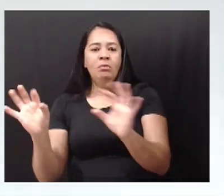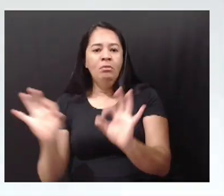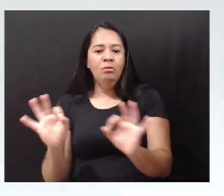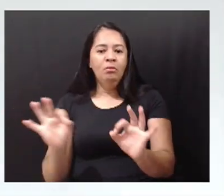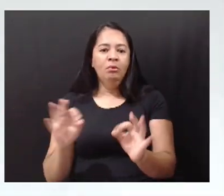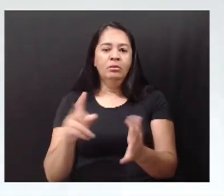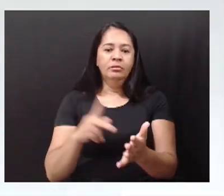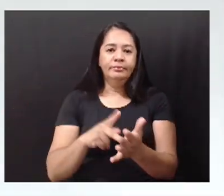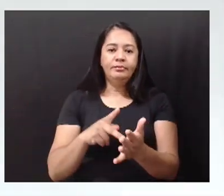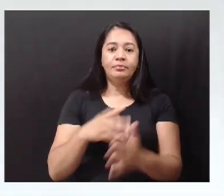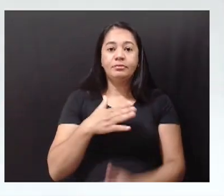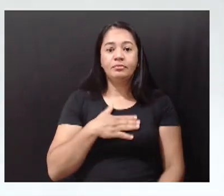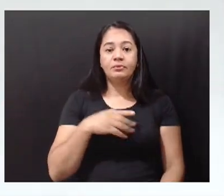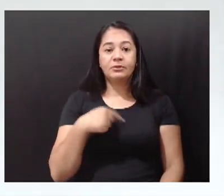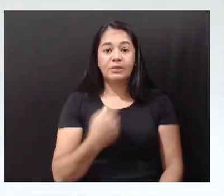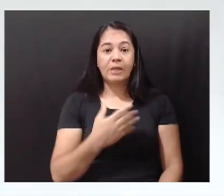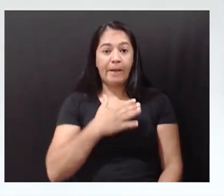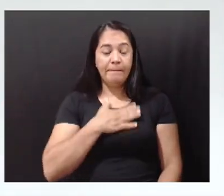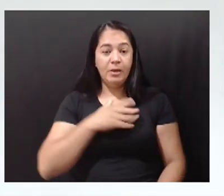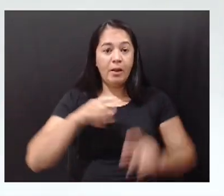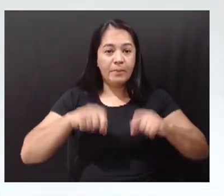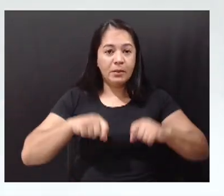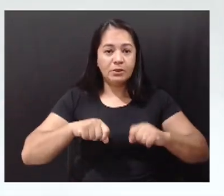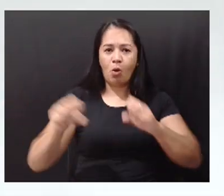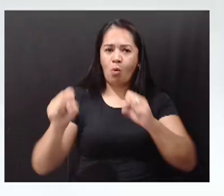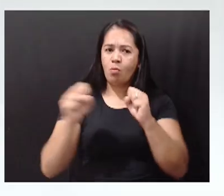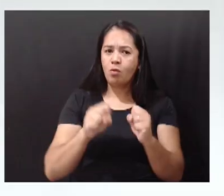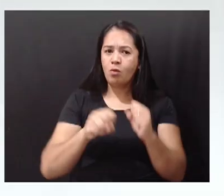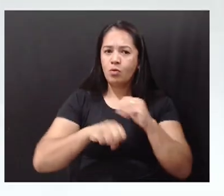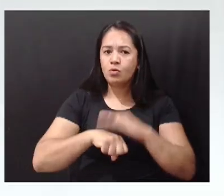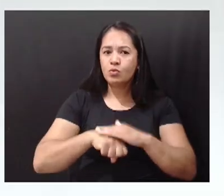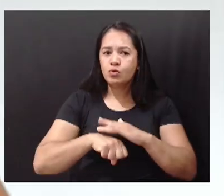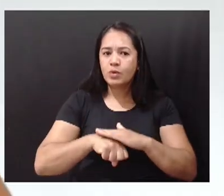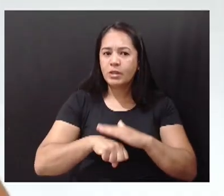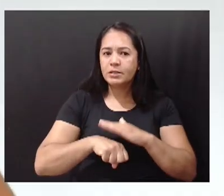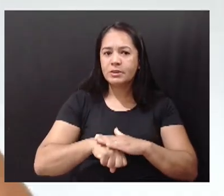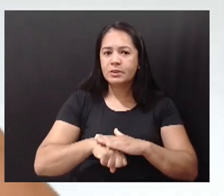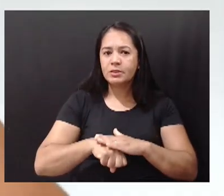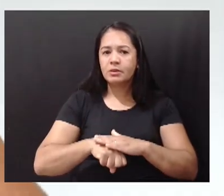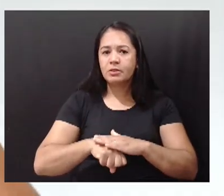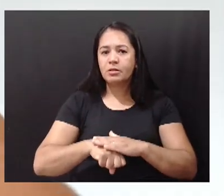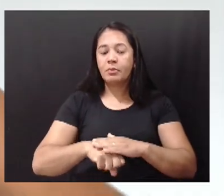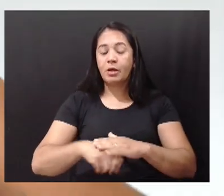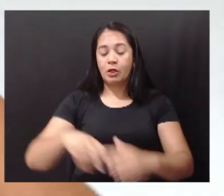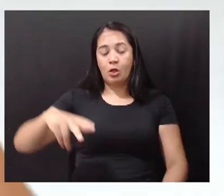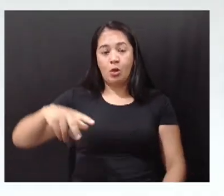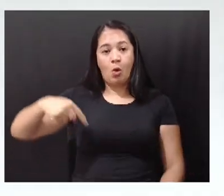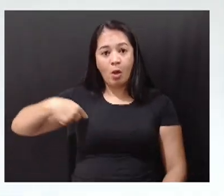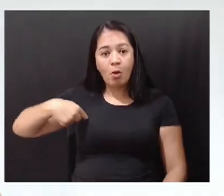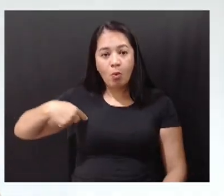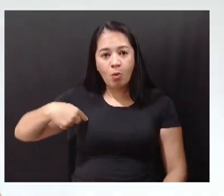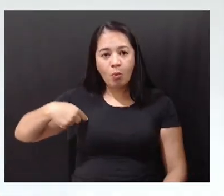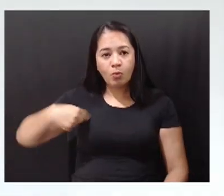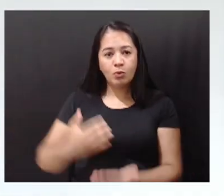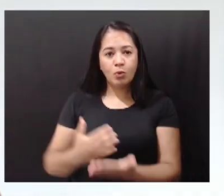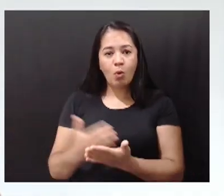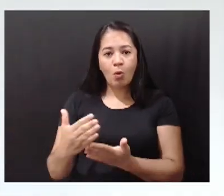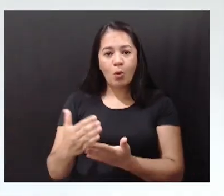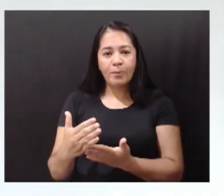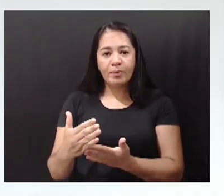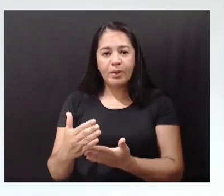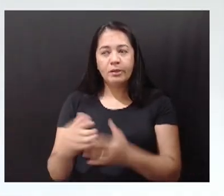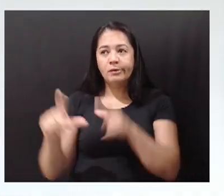minhas condições que eu posso fazer diante do meu próprio eu. Então, começa a ficar dependente